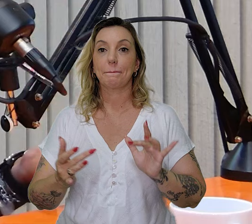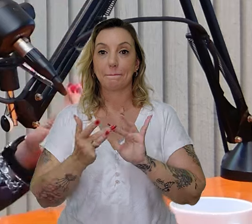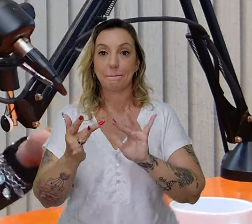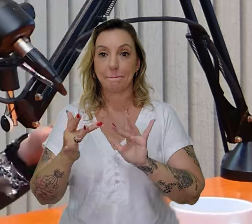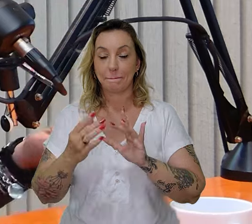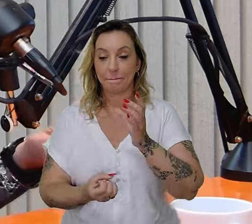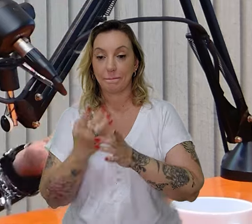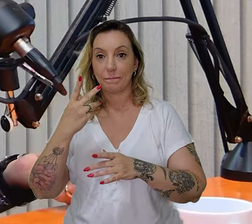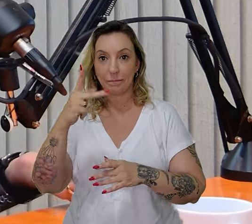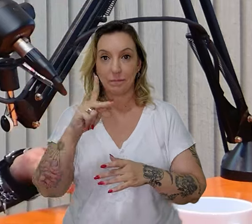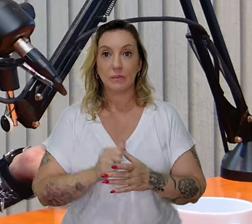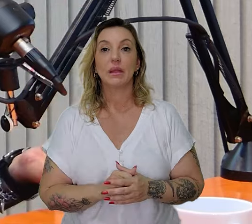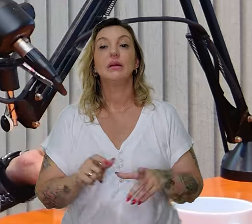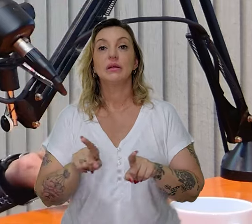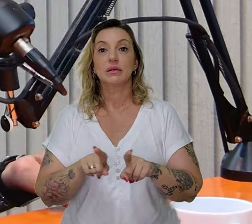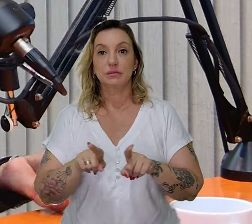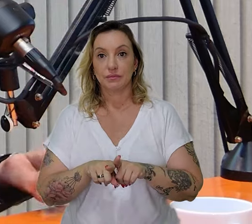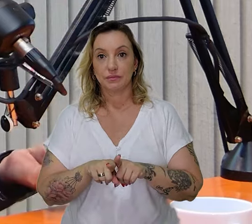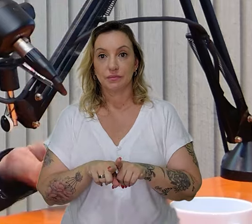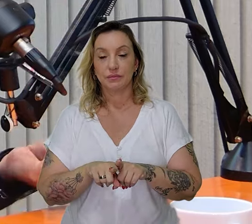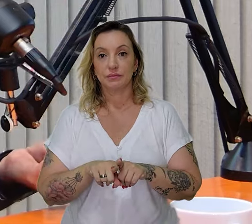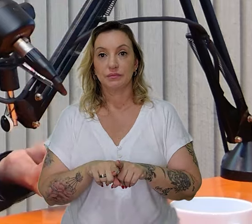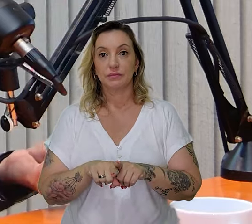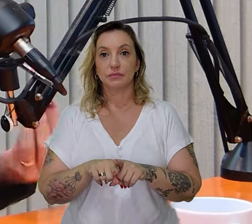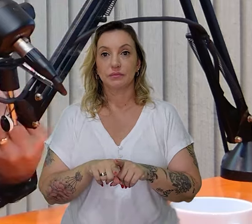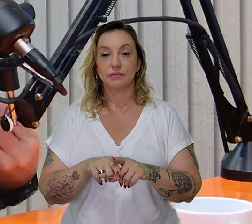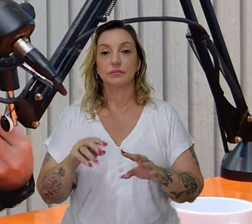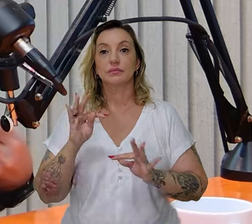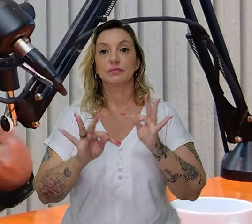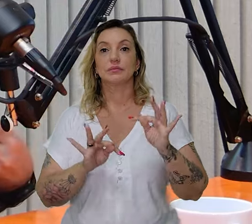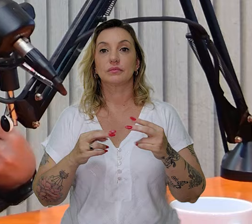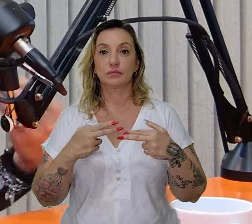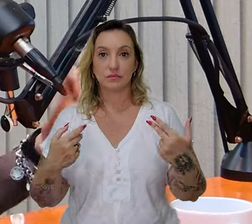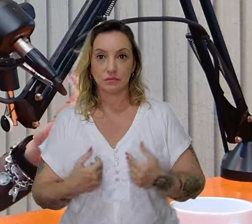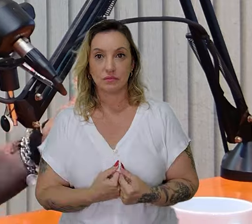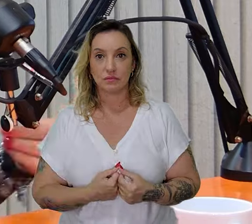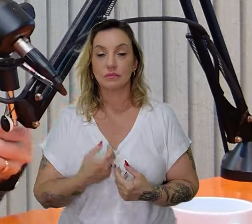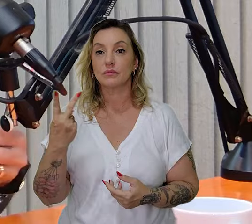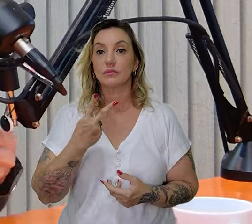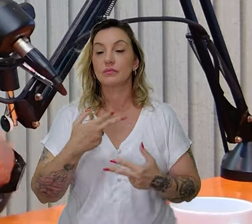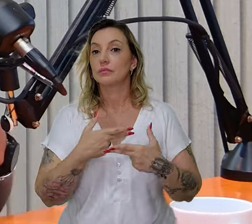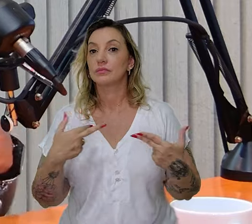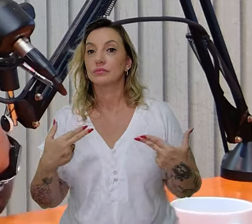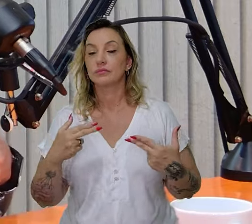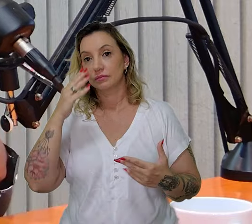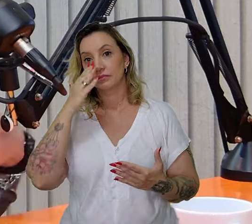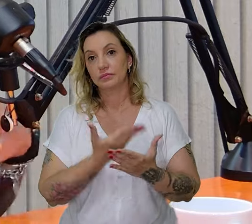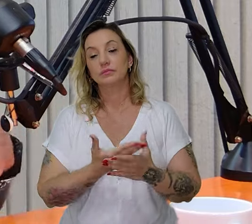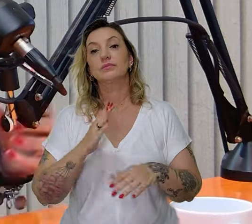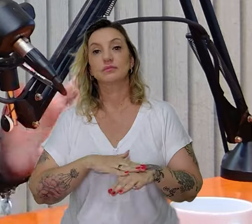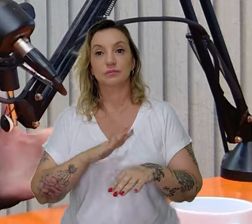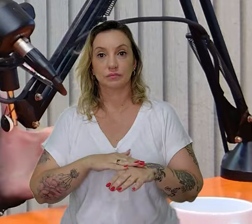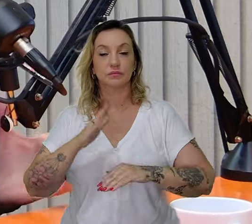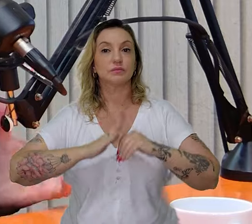contato com a sua criatividade e usar a tecnologia como ferramenta né são as duas coisas que a gente acredita que